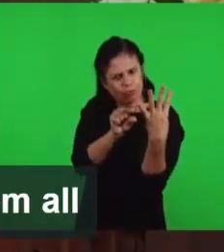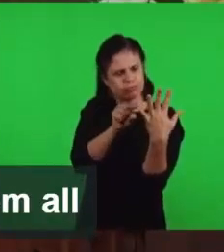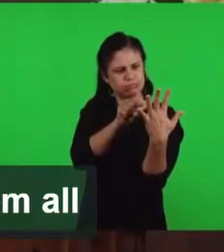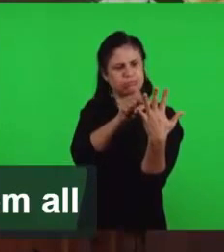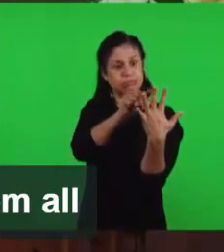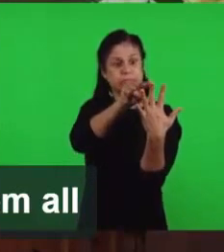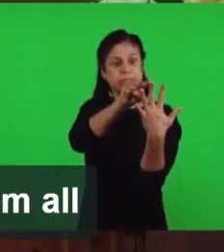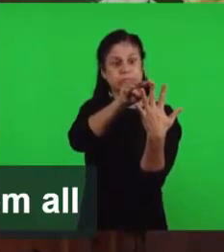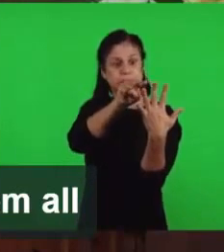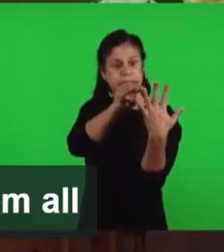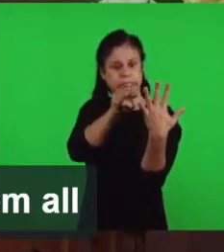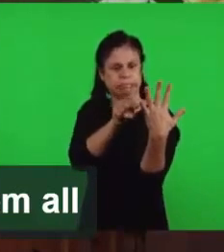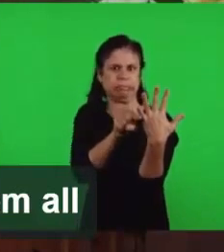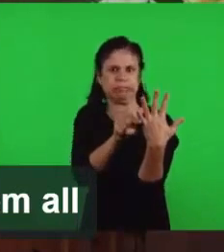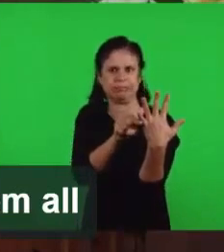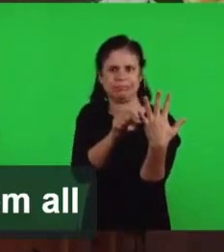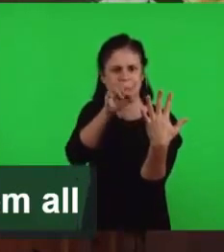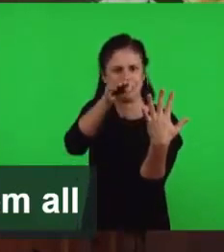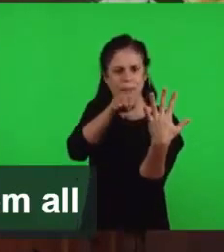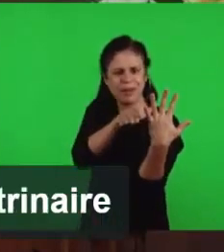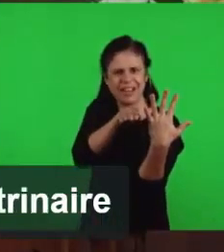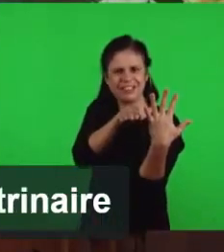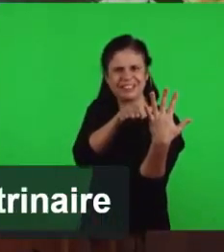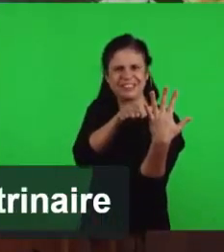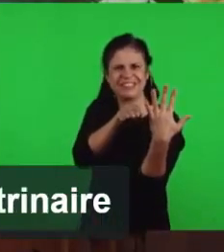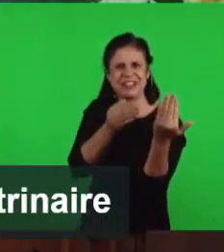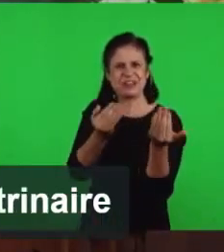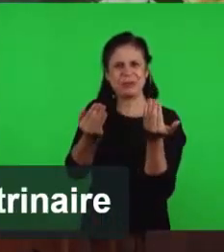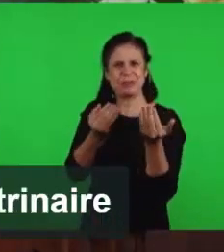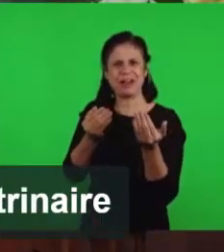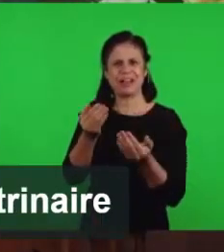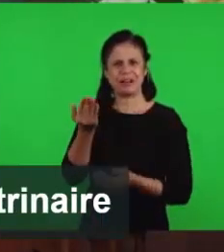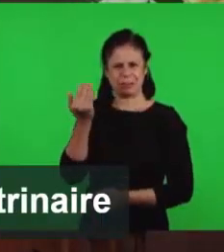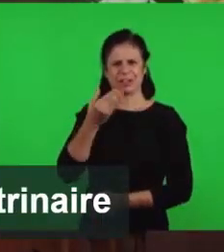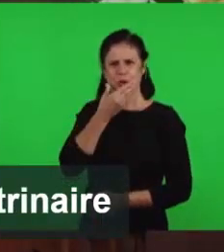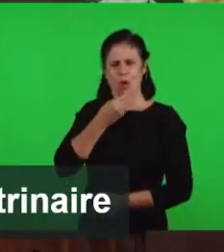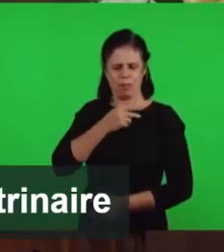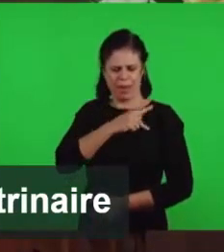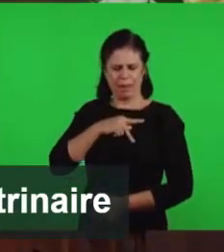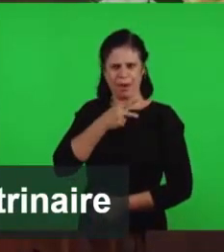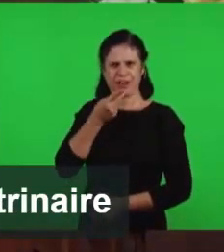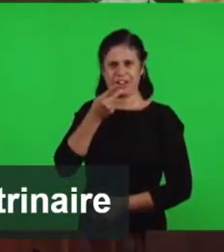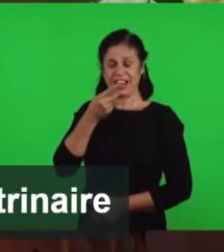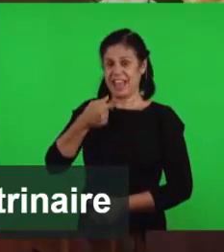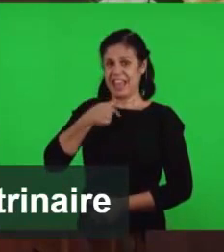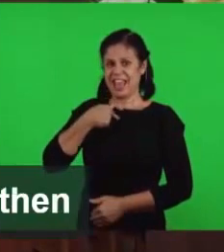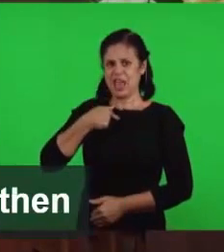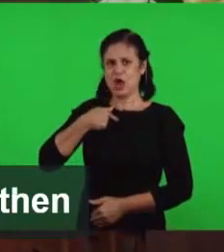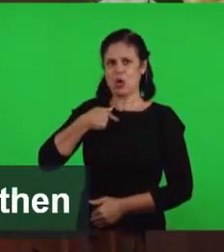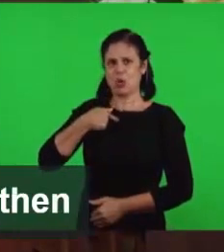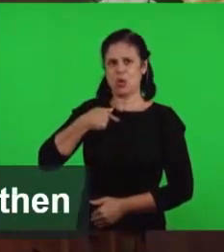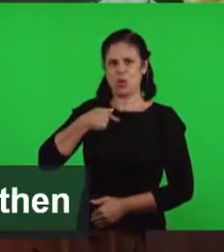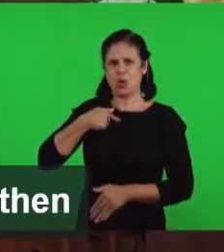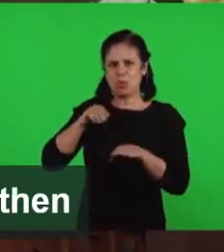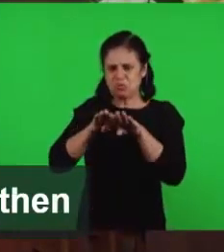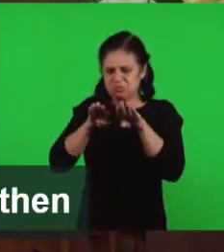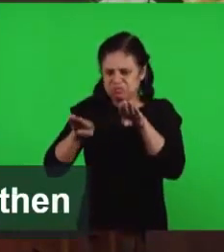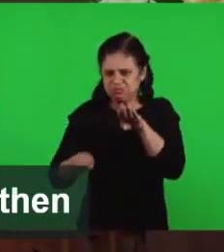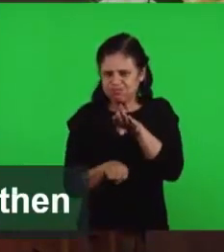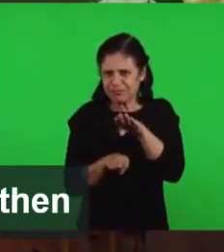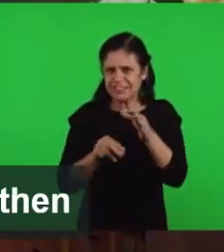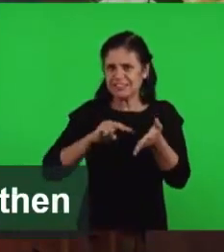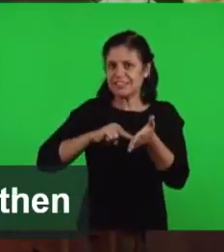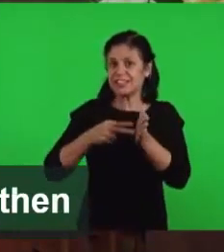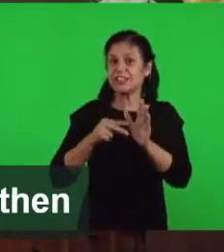eu sou o menor de todos porque ele era o doutrinador ele foi o doutrinador da igreja então